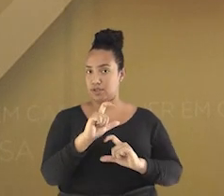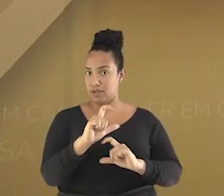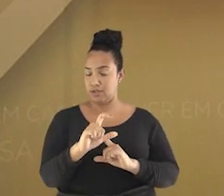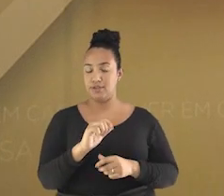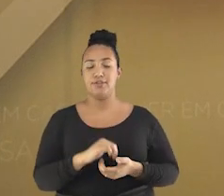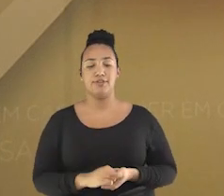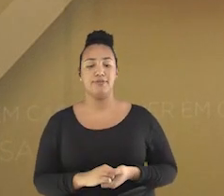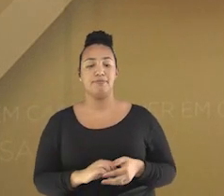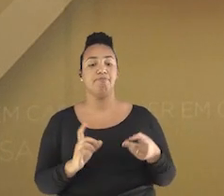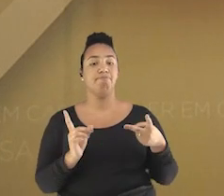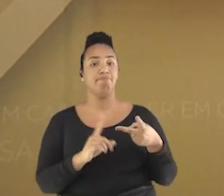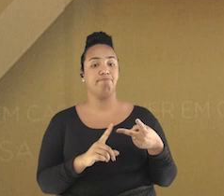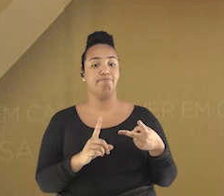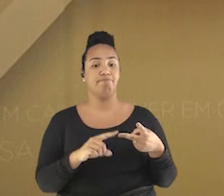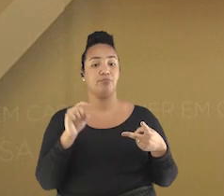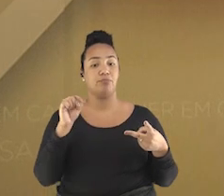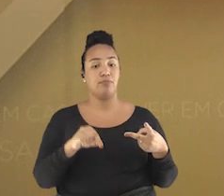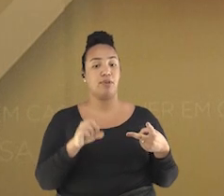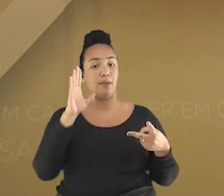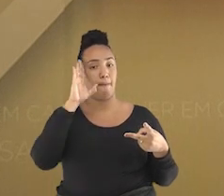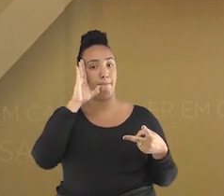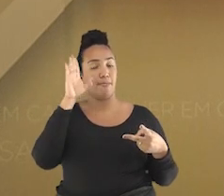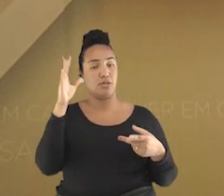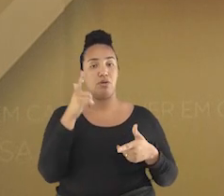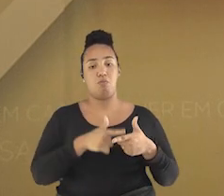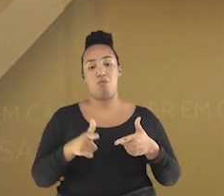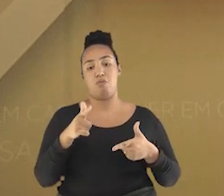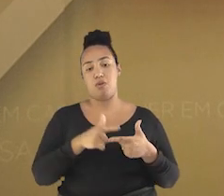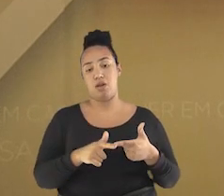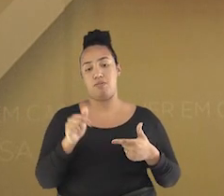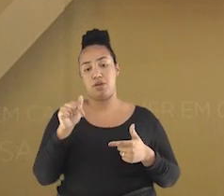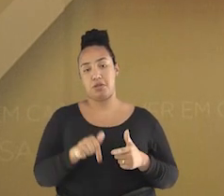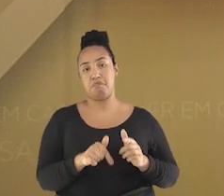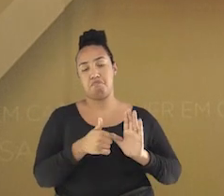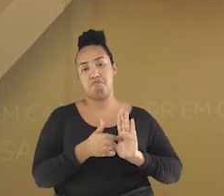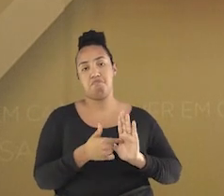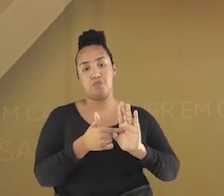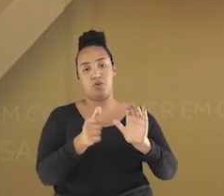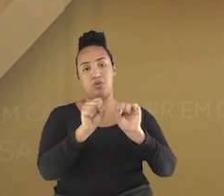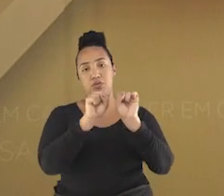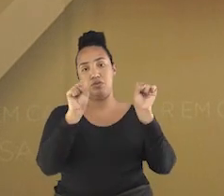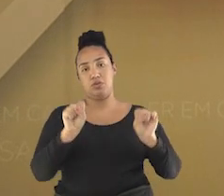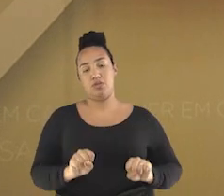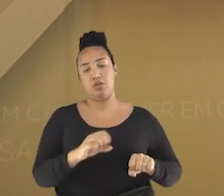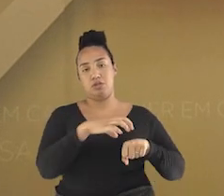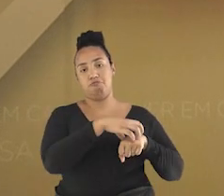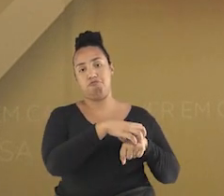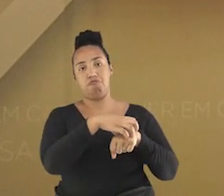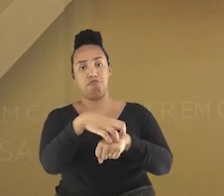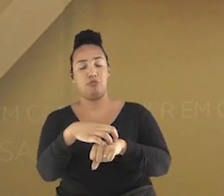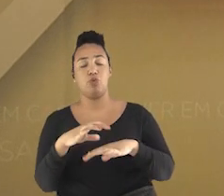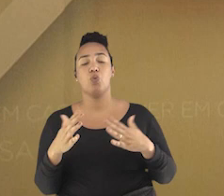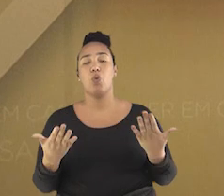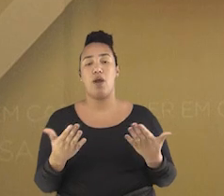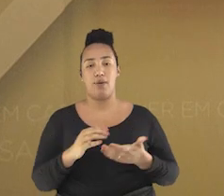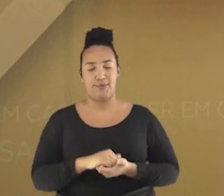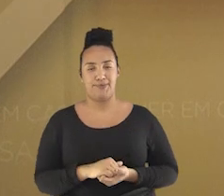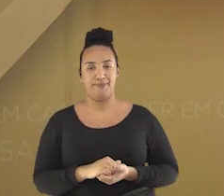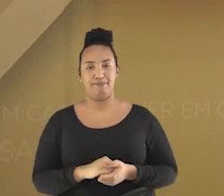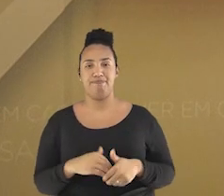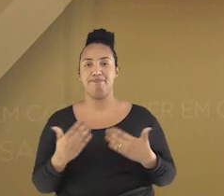charge? E a outra pergunta: qual é o principal problema retratado nesse sistema de